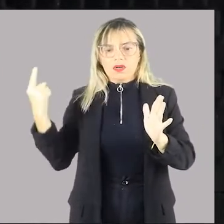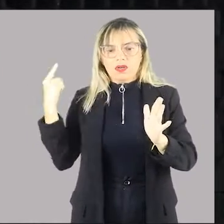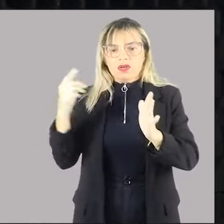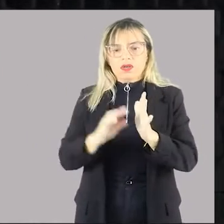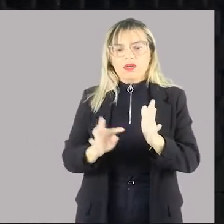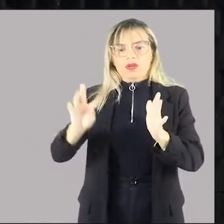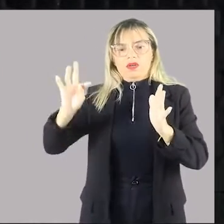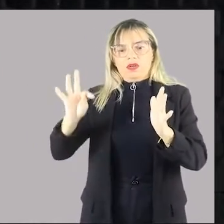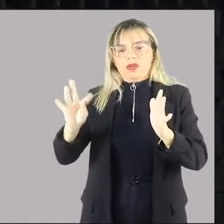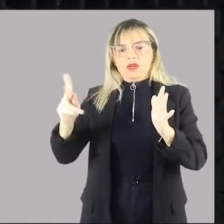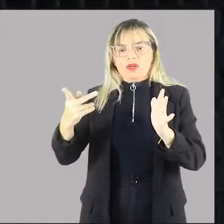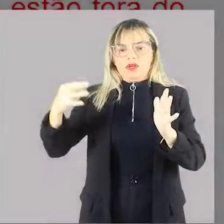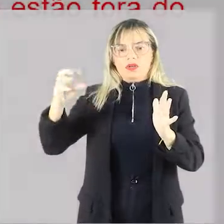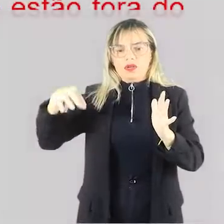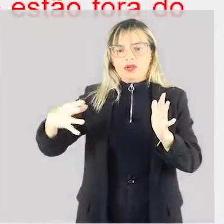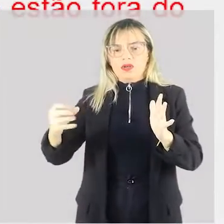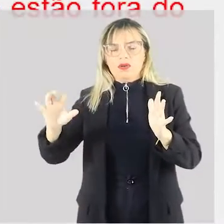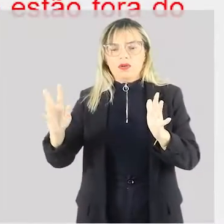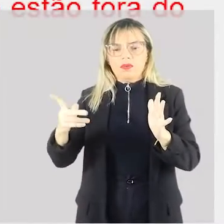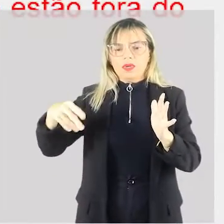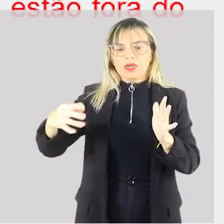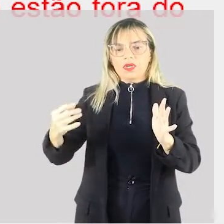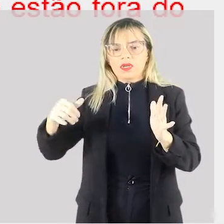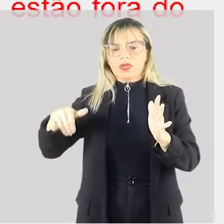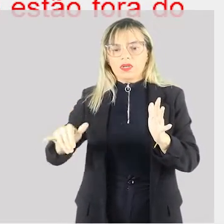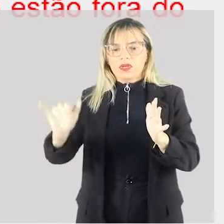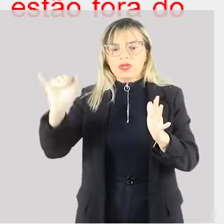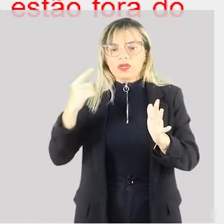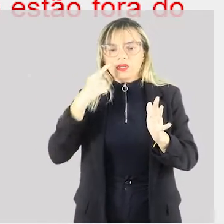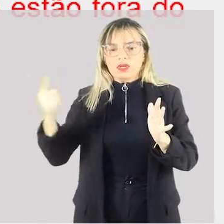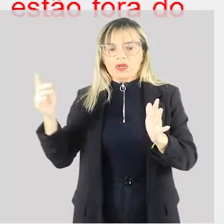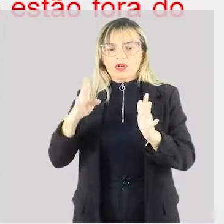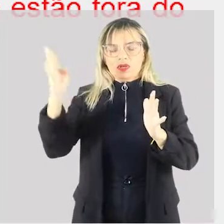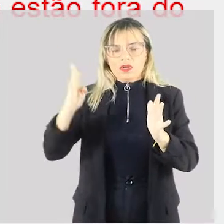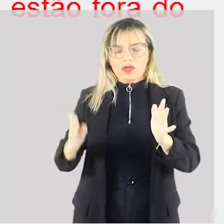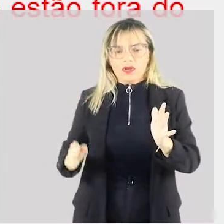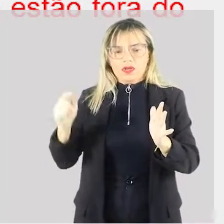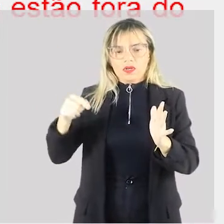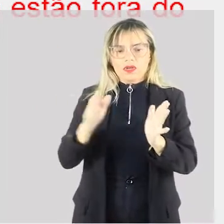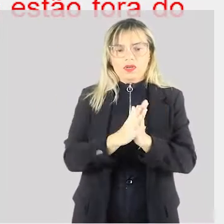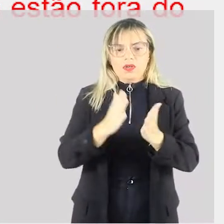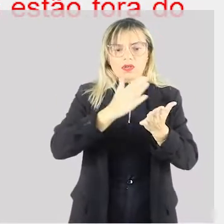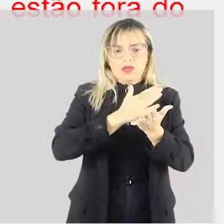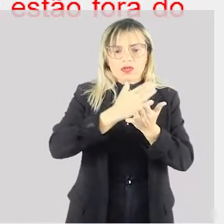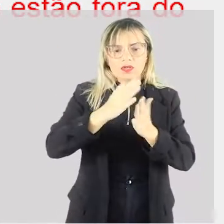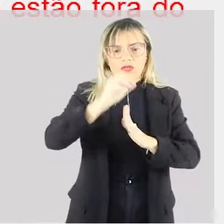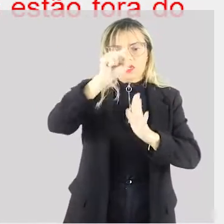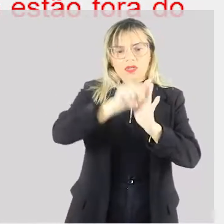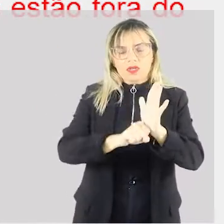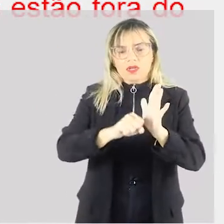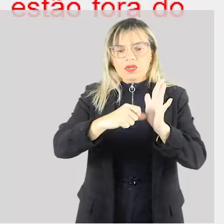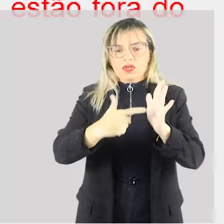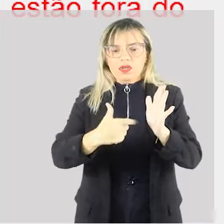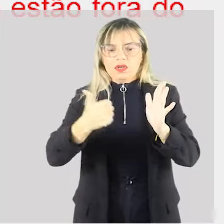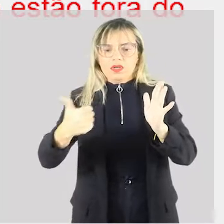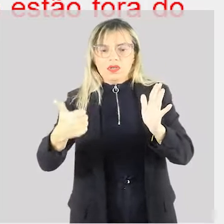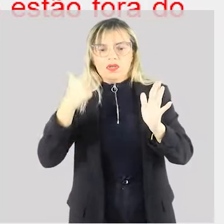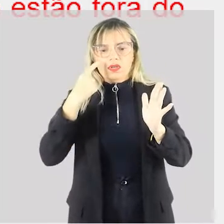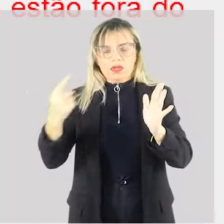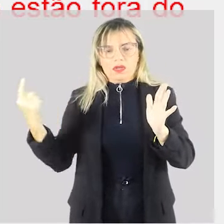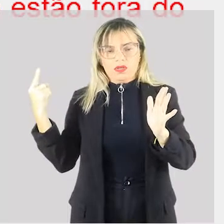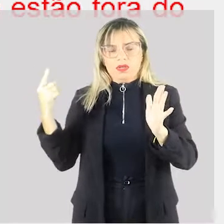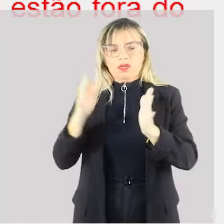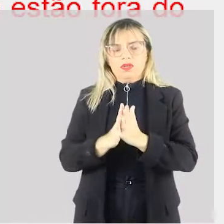Thomas Piketty, ele inclusive se refere ao Brasil. O Brasil, no início do século XXI, segundo esse